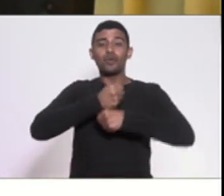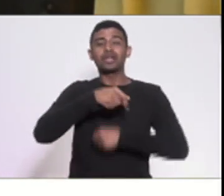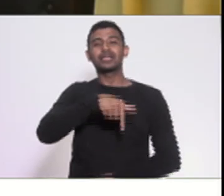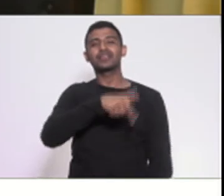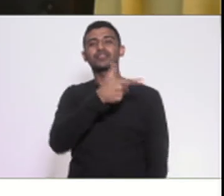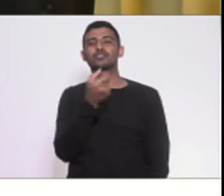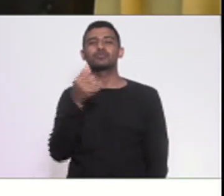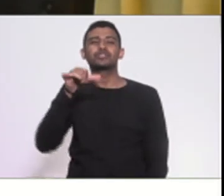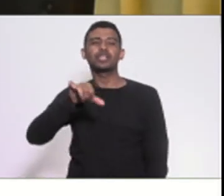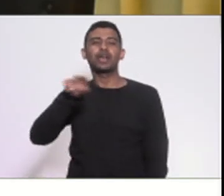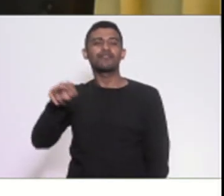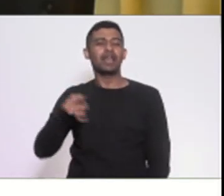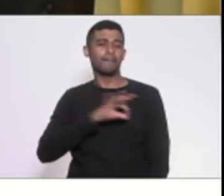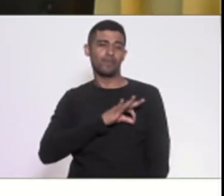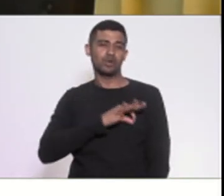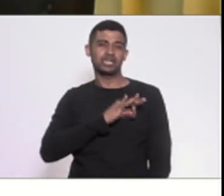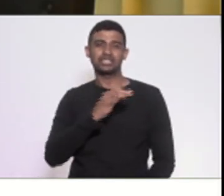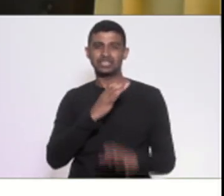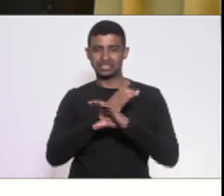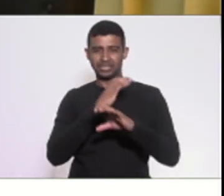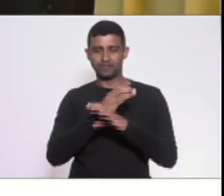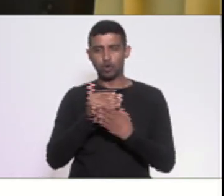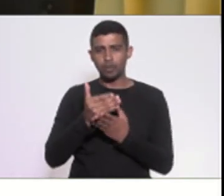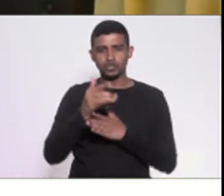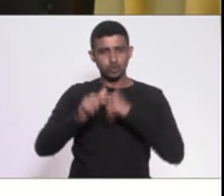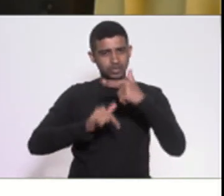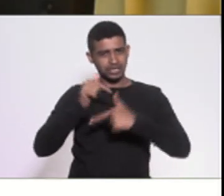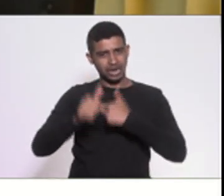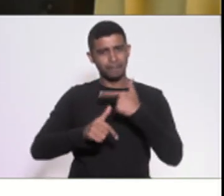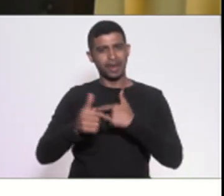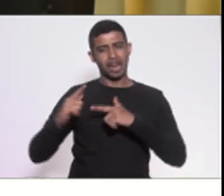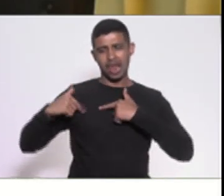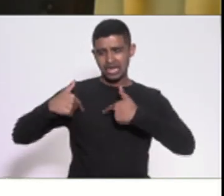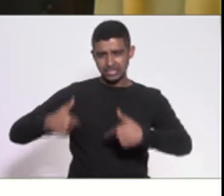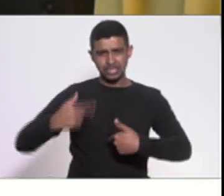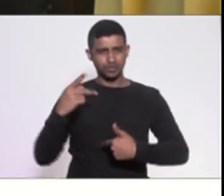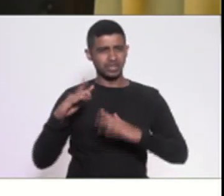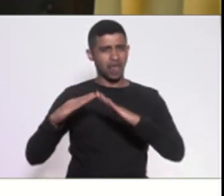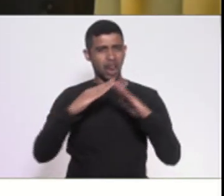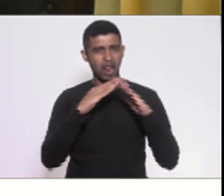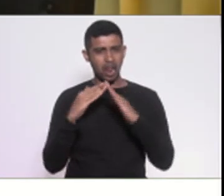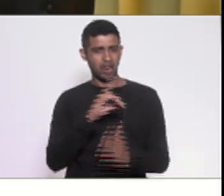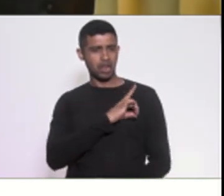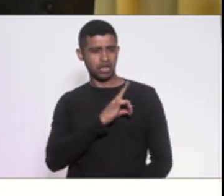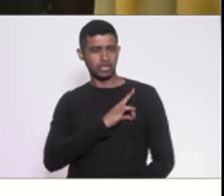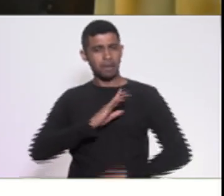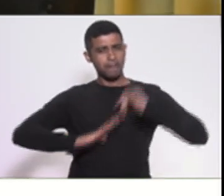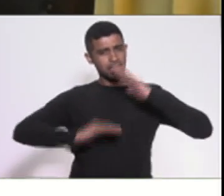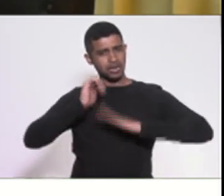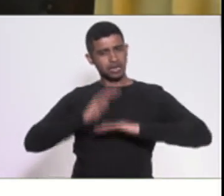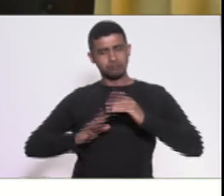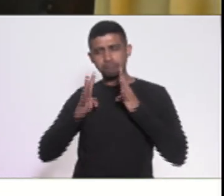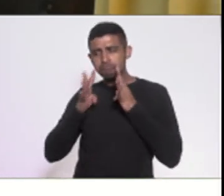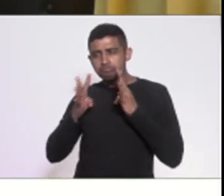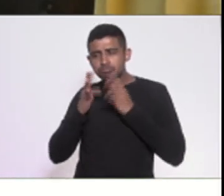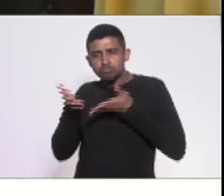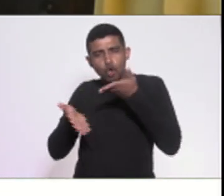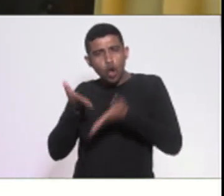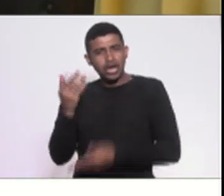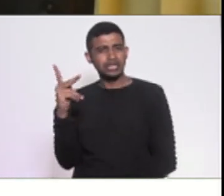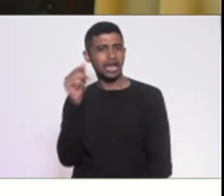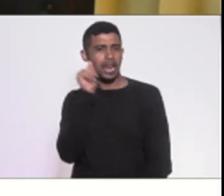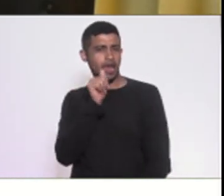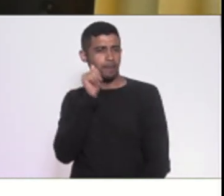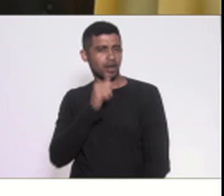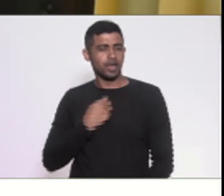Civil instalou um grupo de trabalho a partir de iniciativa da coordenação das delegacias especializadas de atendimento à mulher, para a criação de um núcleo